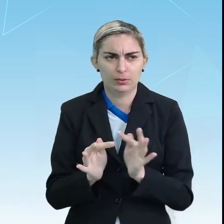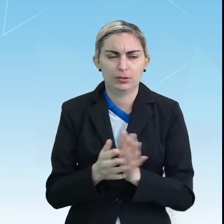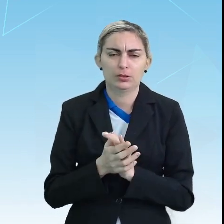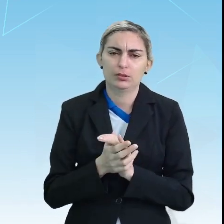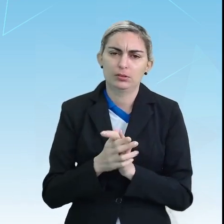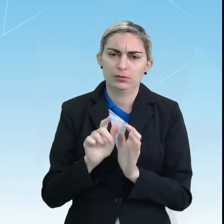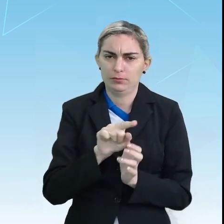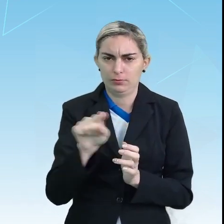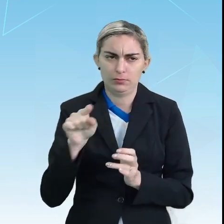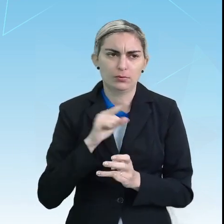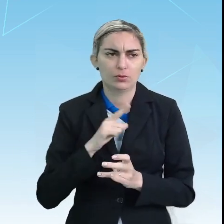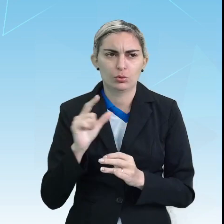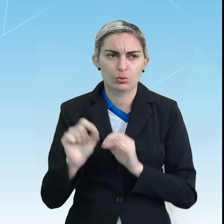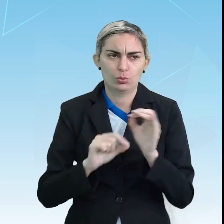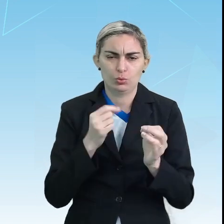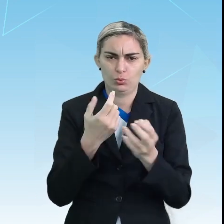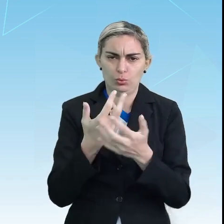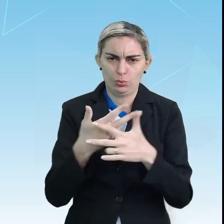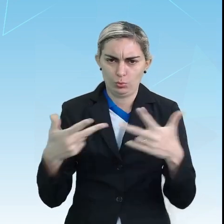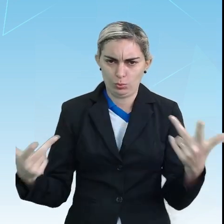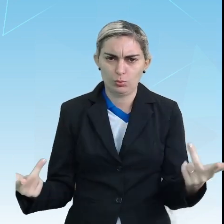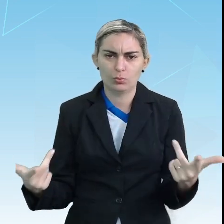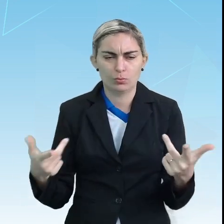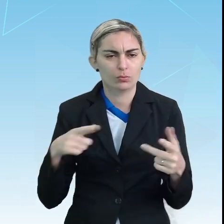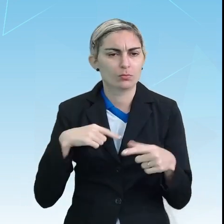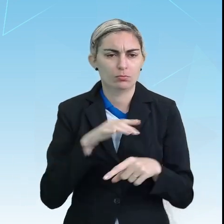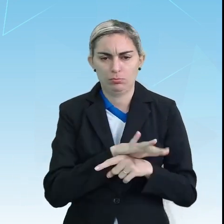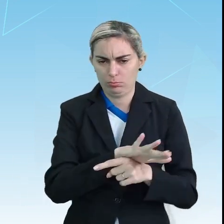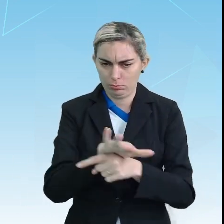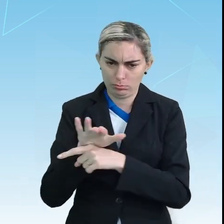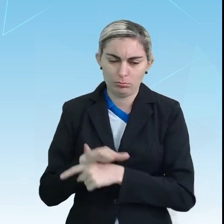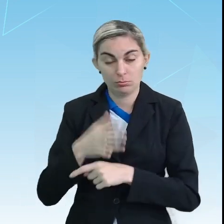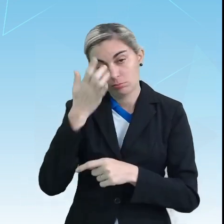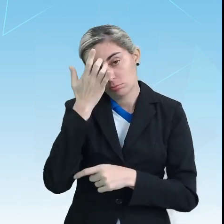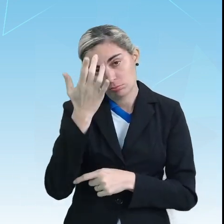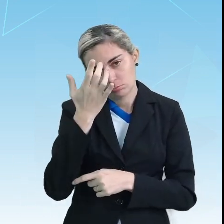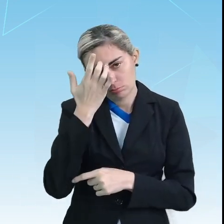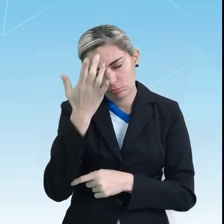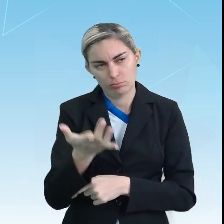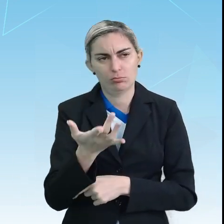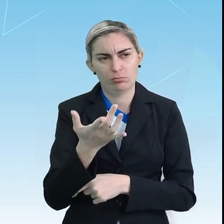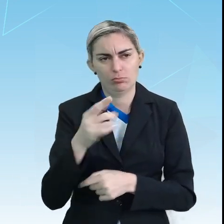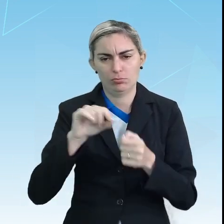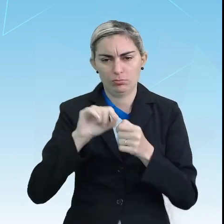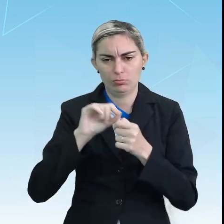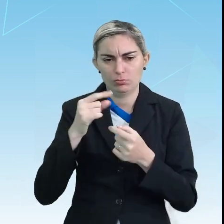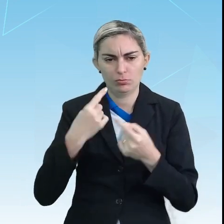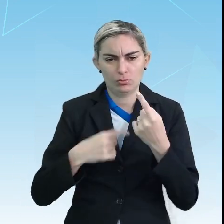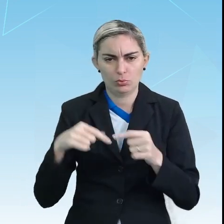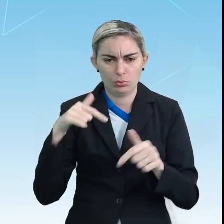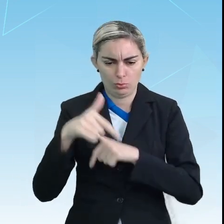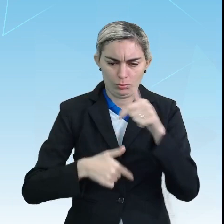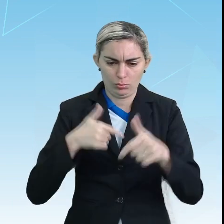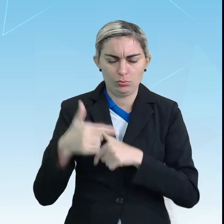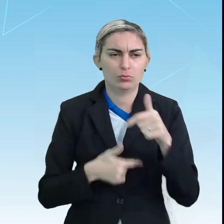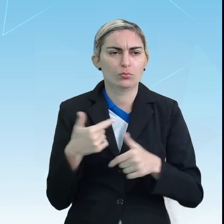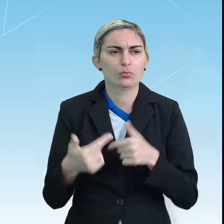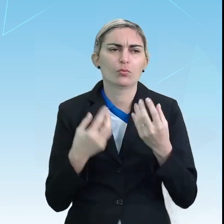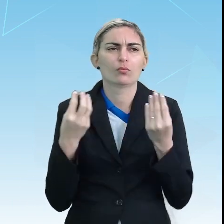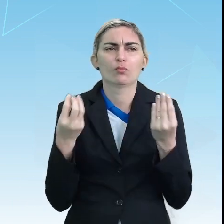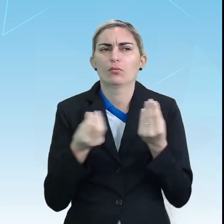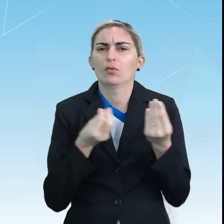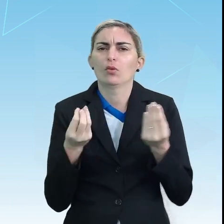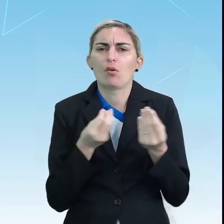vocês que são instrumentos que servem para facilitar a realização de um trabalho. Como assim